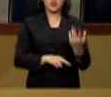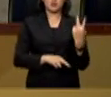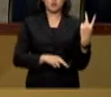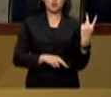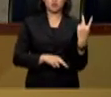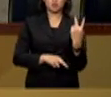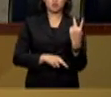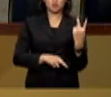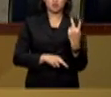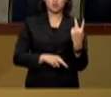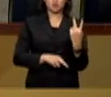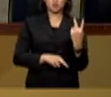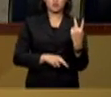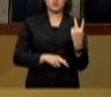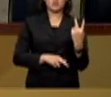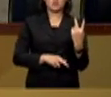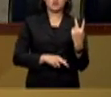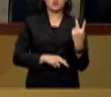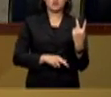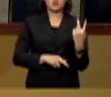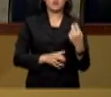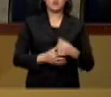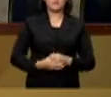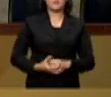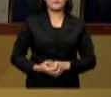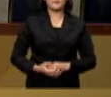de ambos os feitos. Então, na ADI